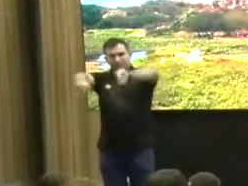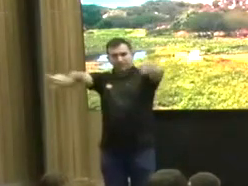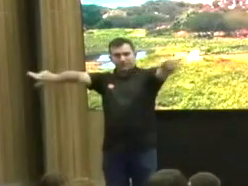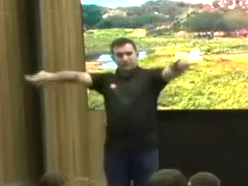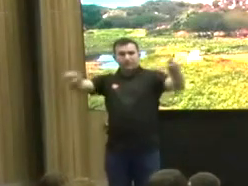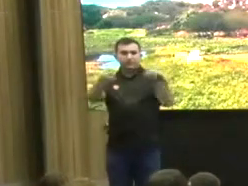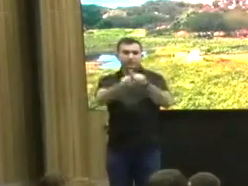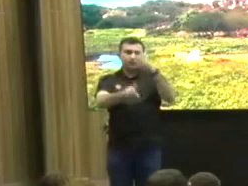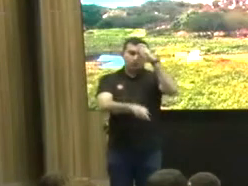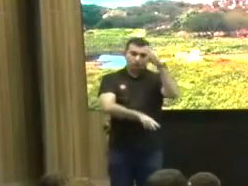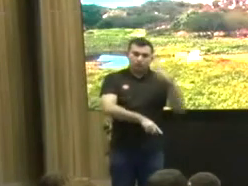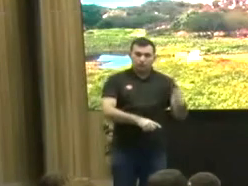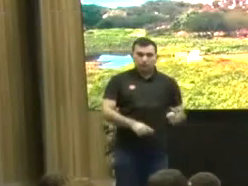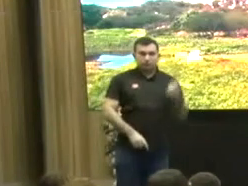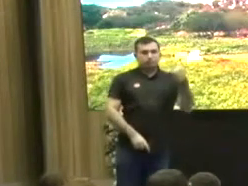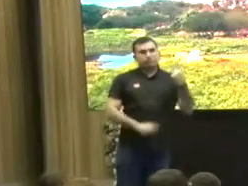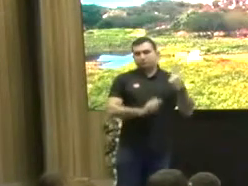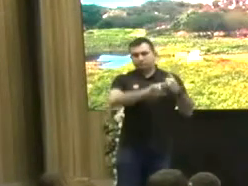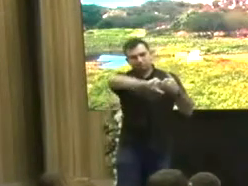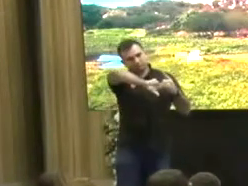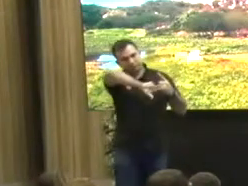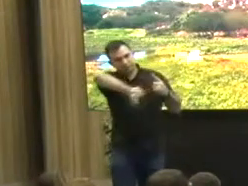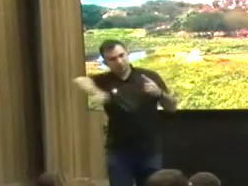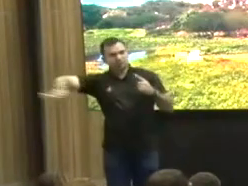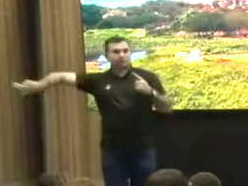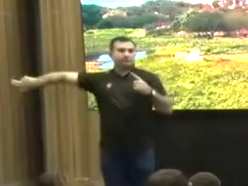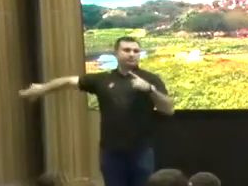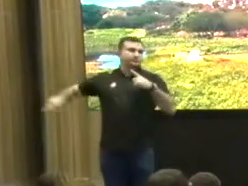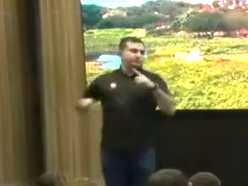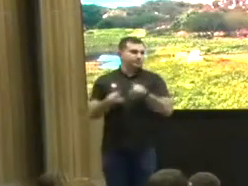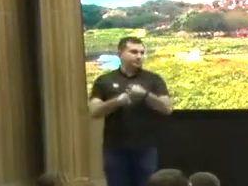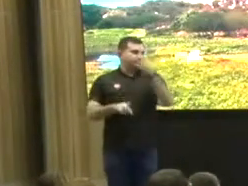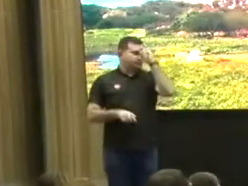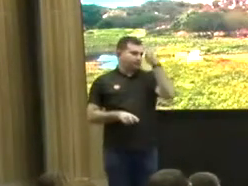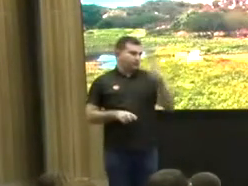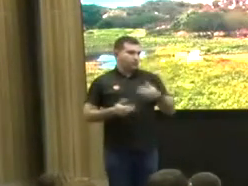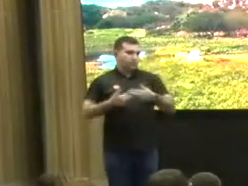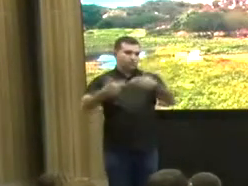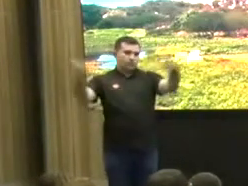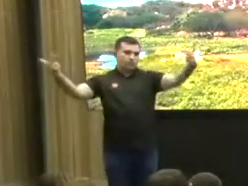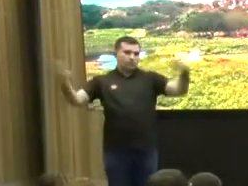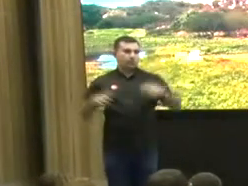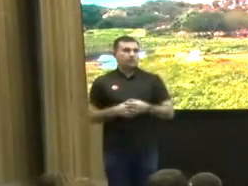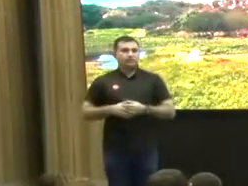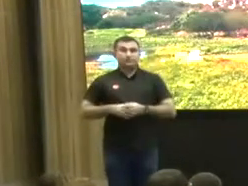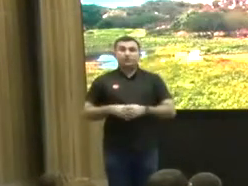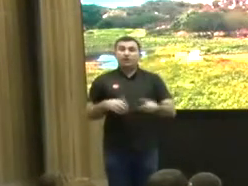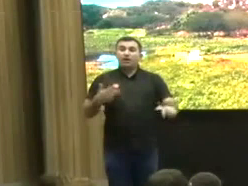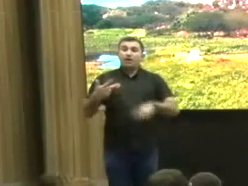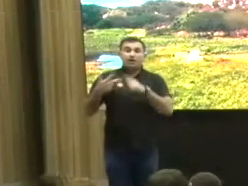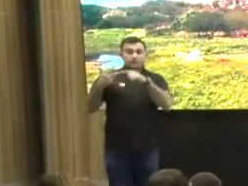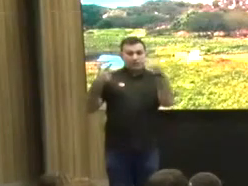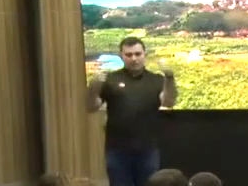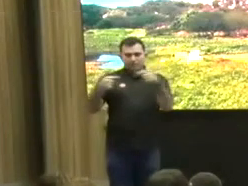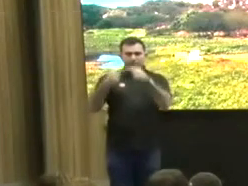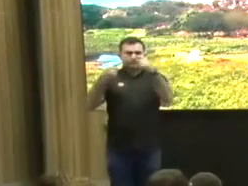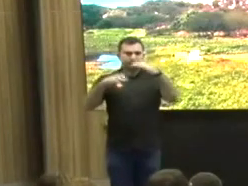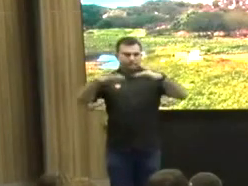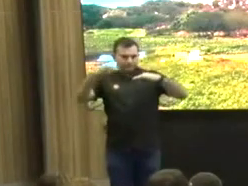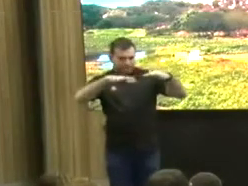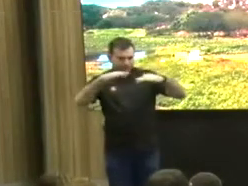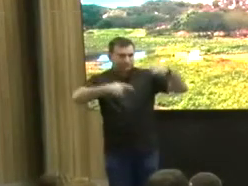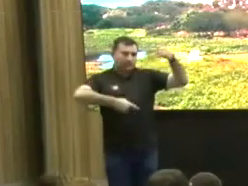culturas no plural. Então nós estamos lidando com um movimento político-pedagógico de